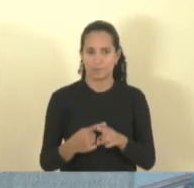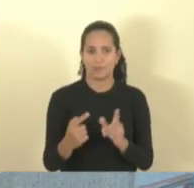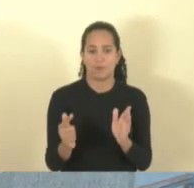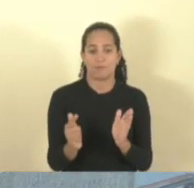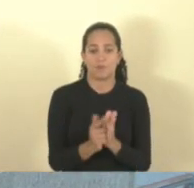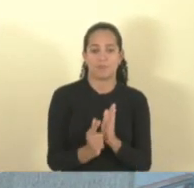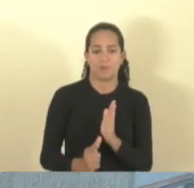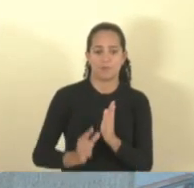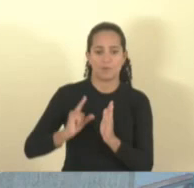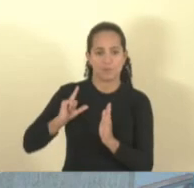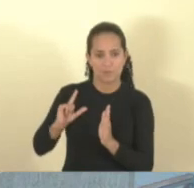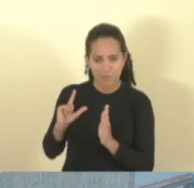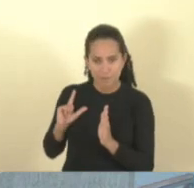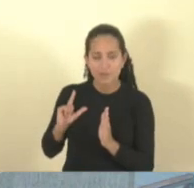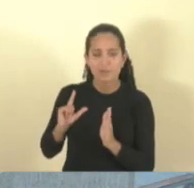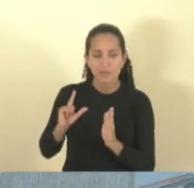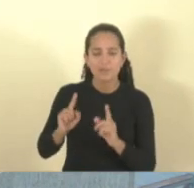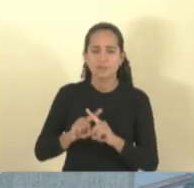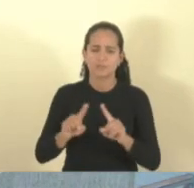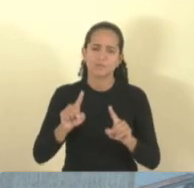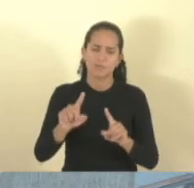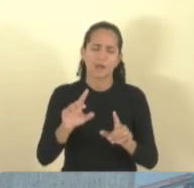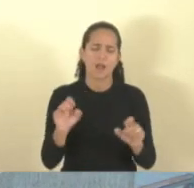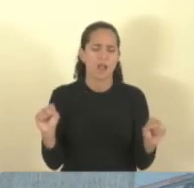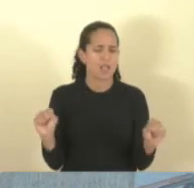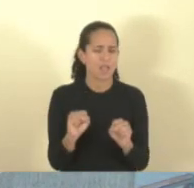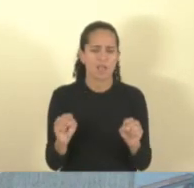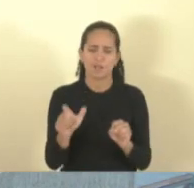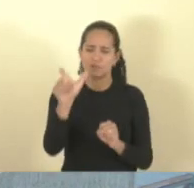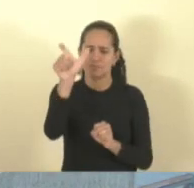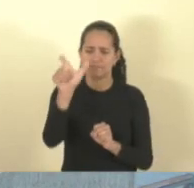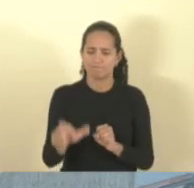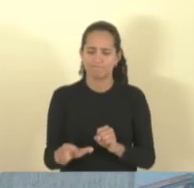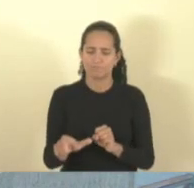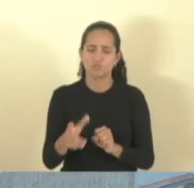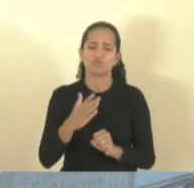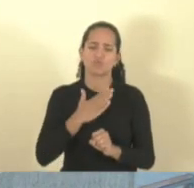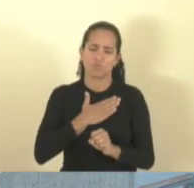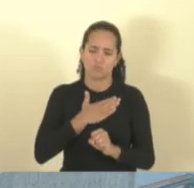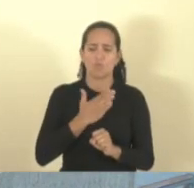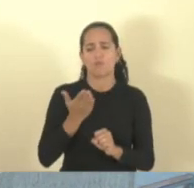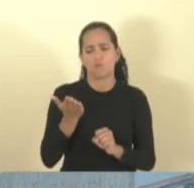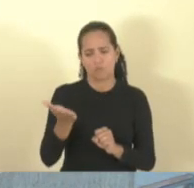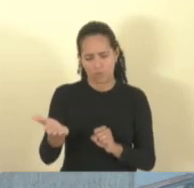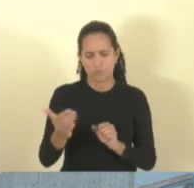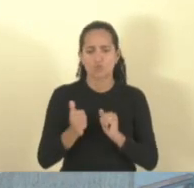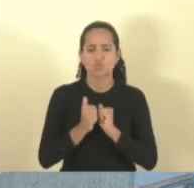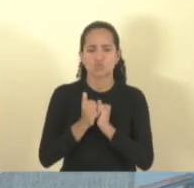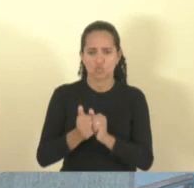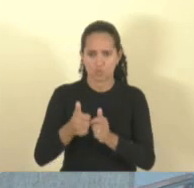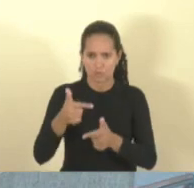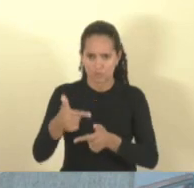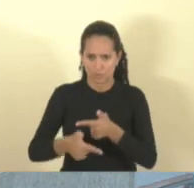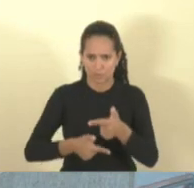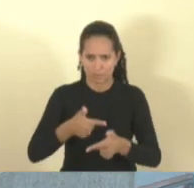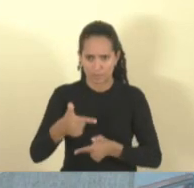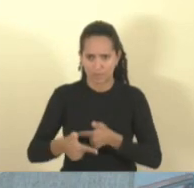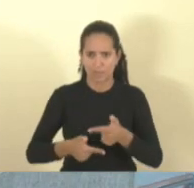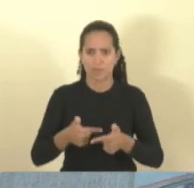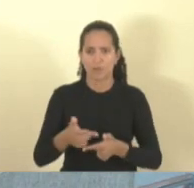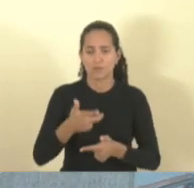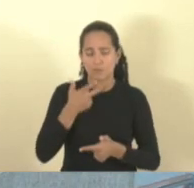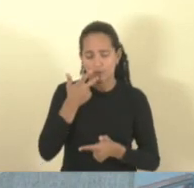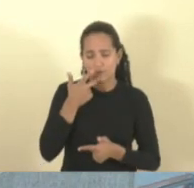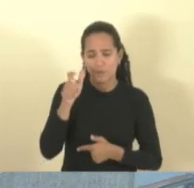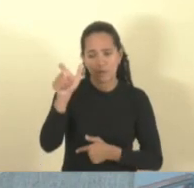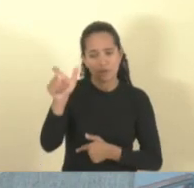papelzinho antes, mas você é um querido nosso, você sabe o quanto que a gente tem, né, conduzido algumas coisas juntas. Sempre te falo que você